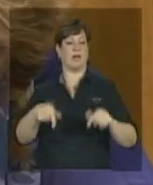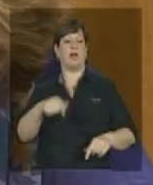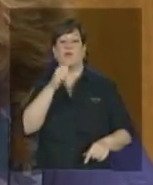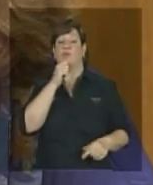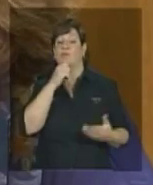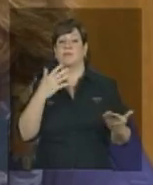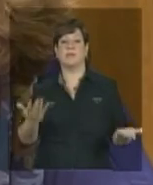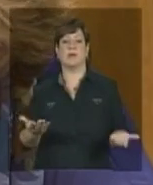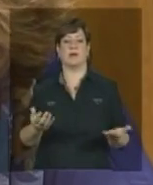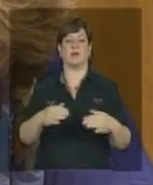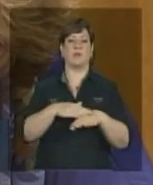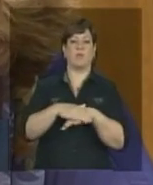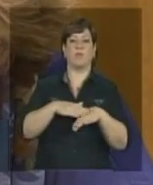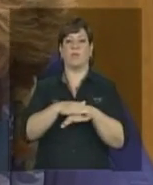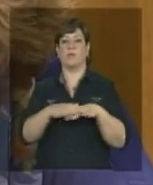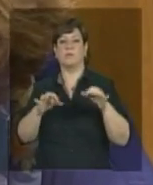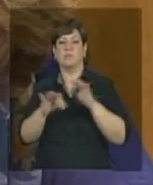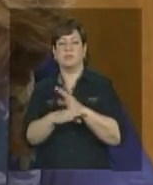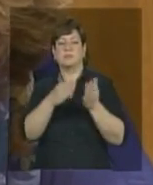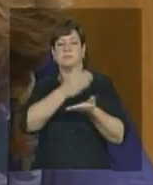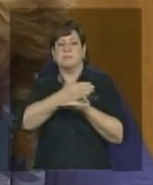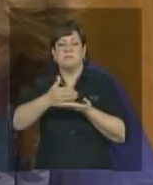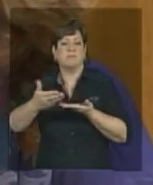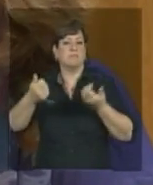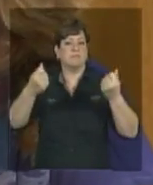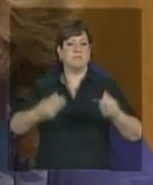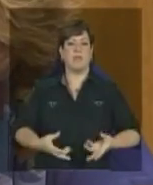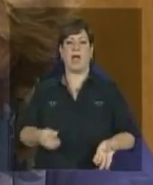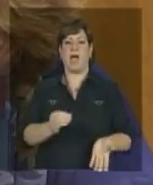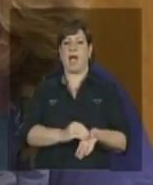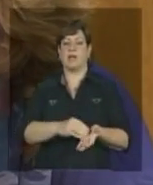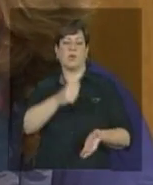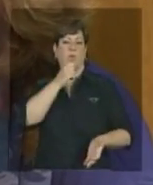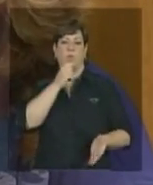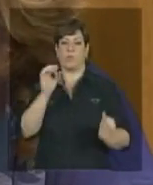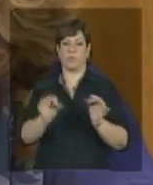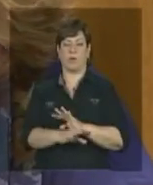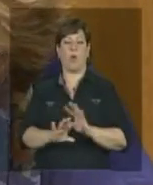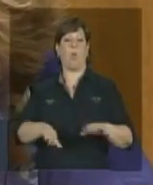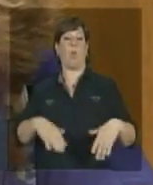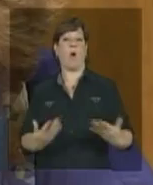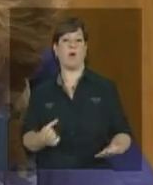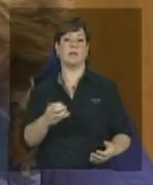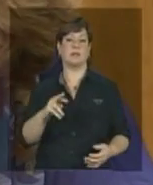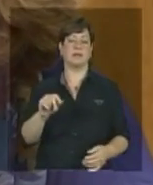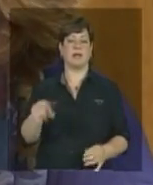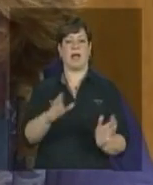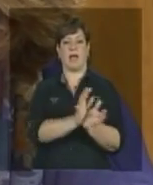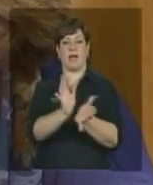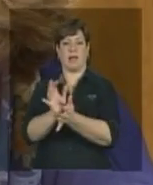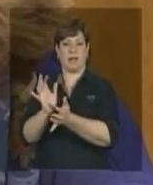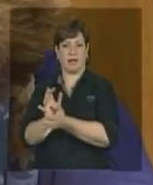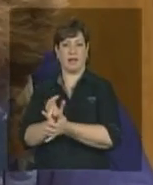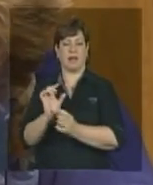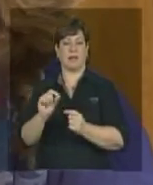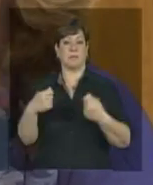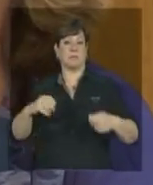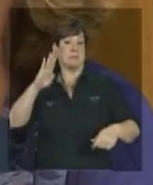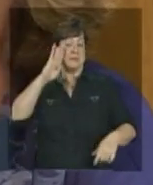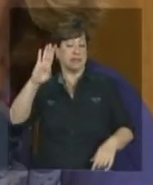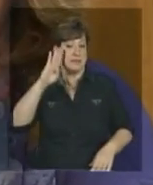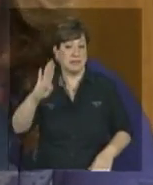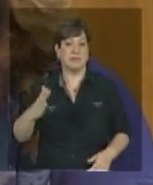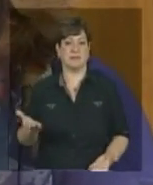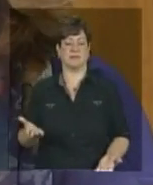uma discussão mais detalhada sobre quais seriam as áreas que deveriam ser